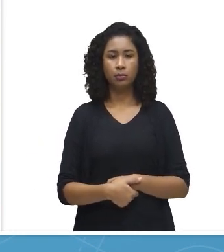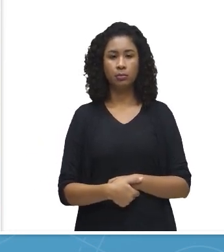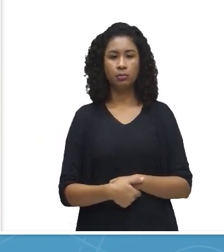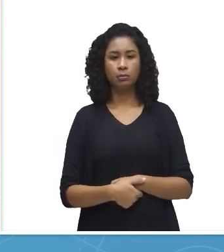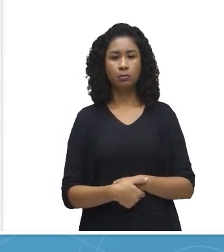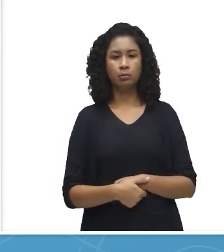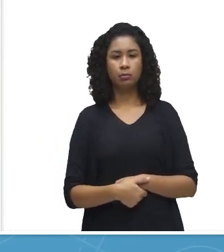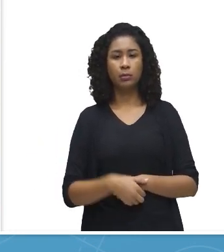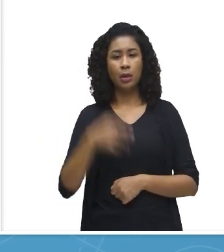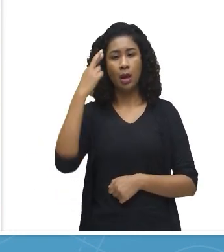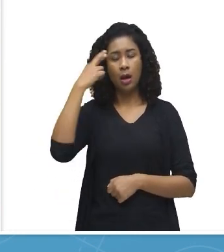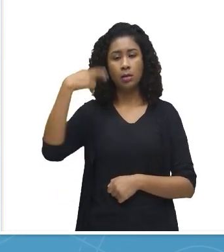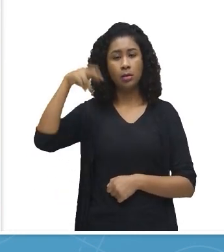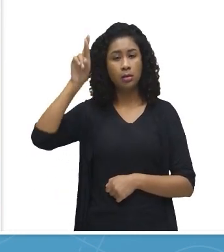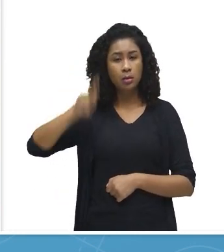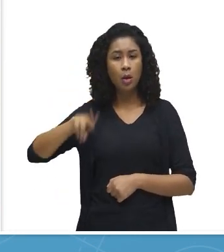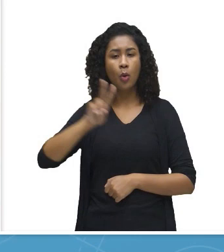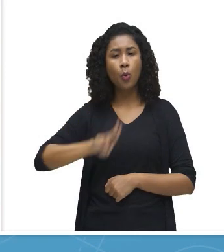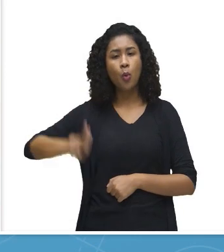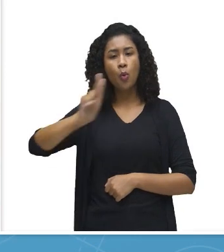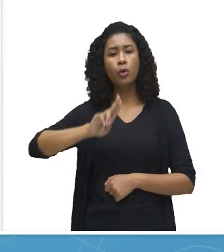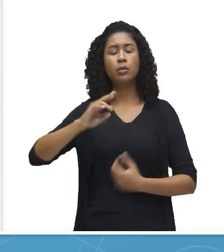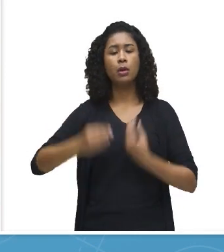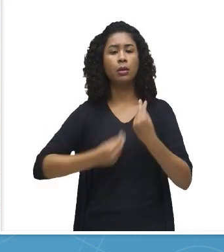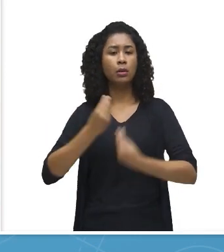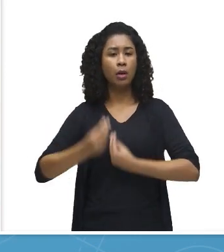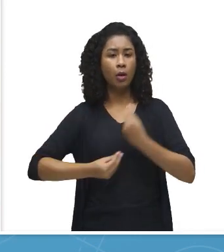ela vai ser usada de maneira